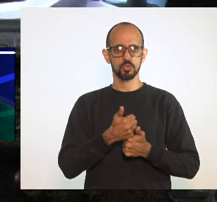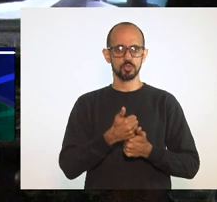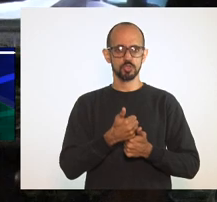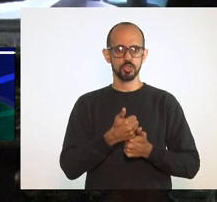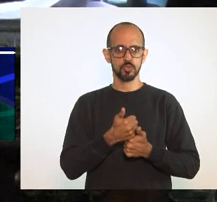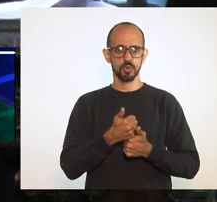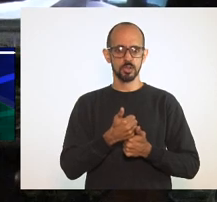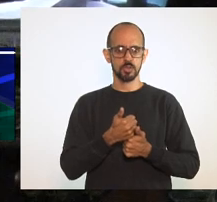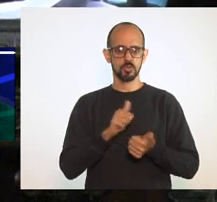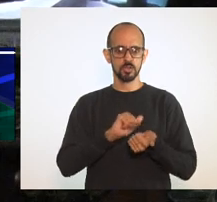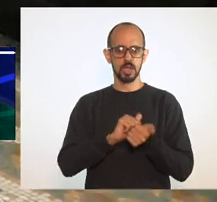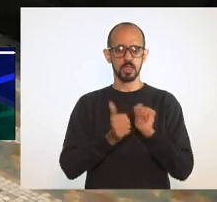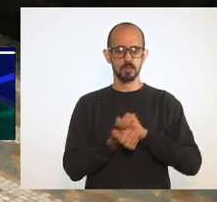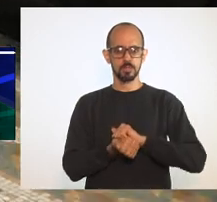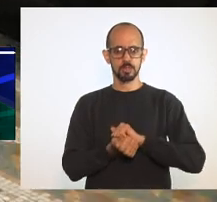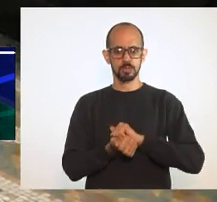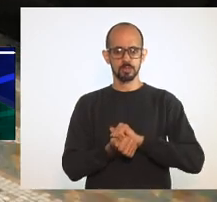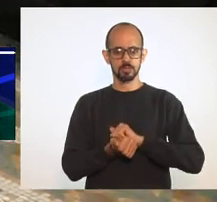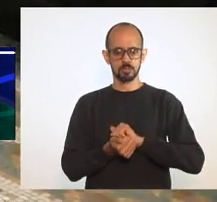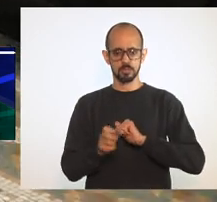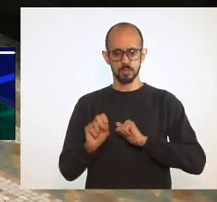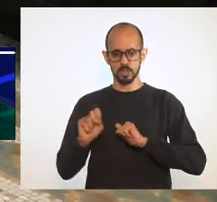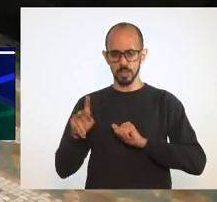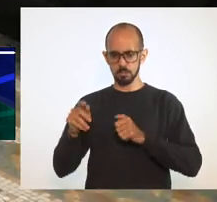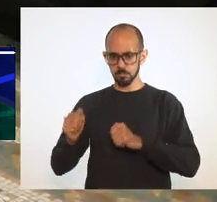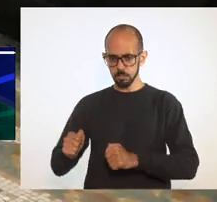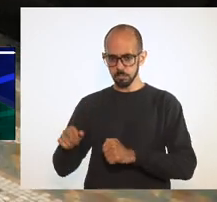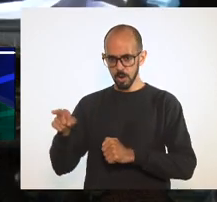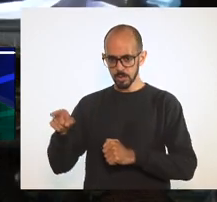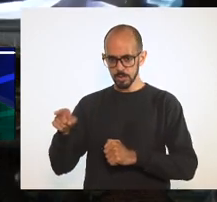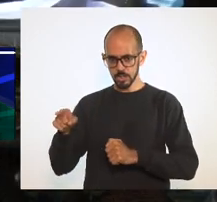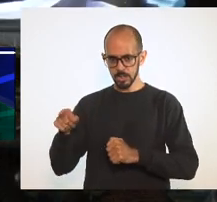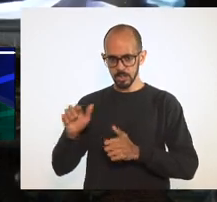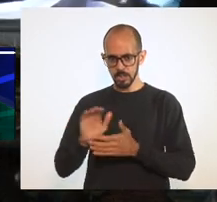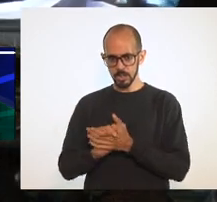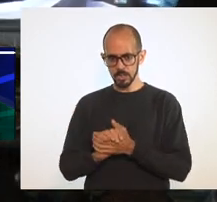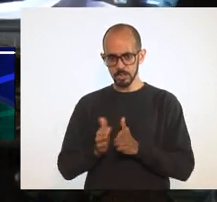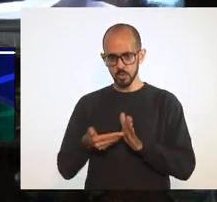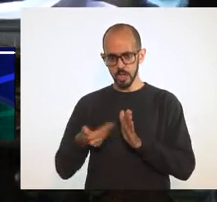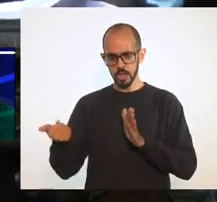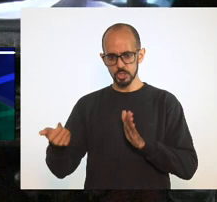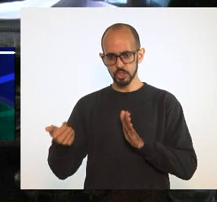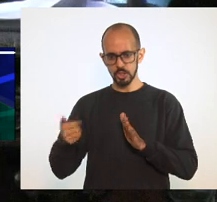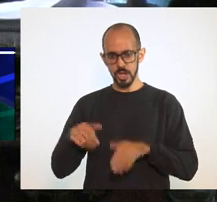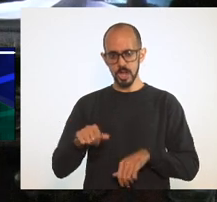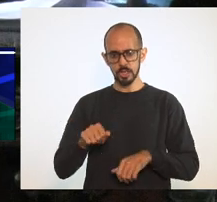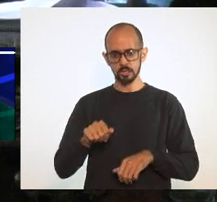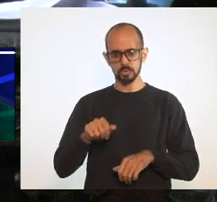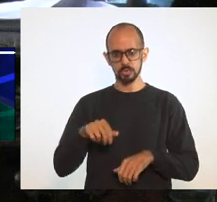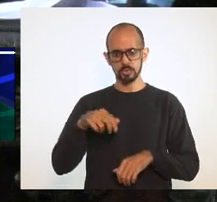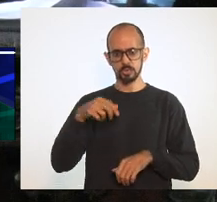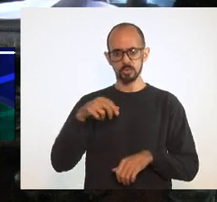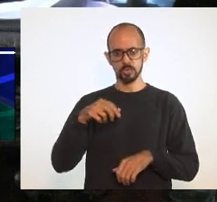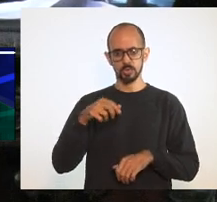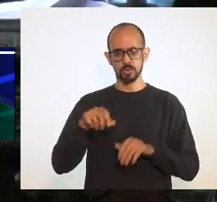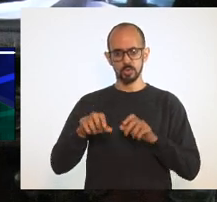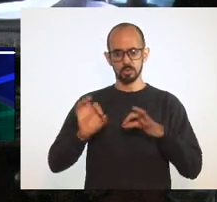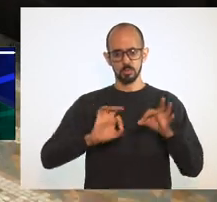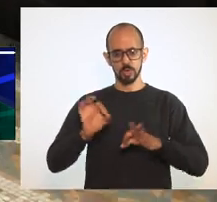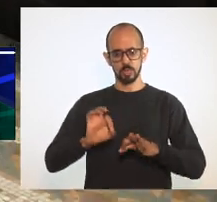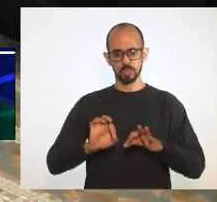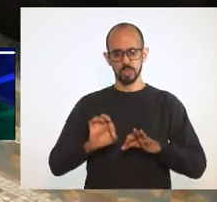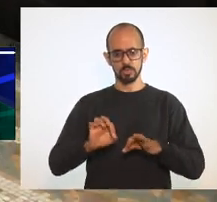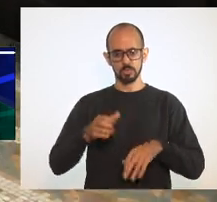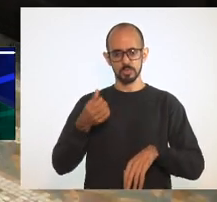adequação do texto. Pode ser assim? Pode ser, presidente. Então, está retirado de pauta o PL 1608 de 19. Pode ser, deputada Marta?